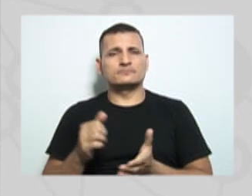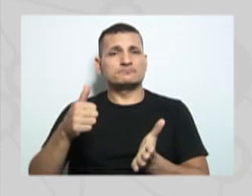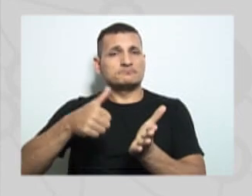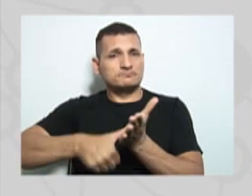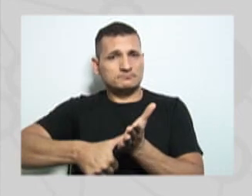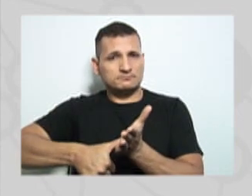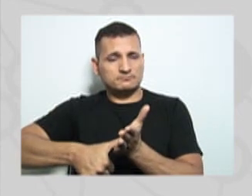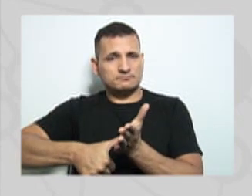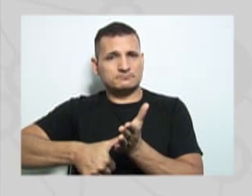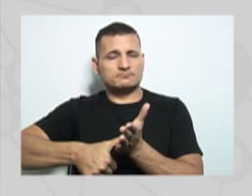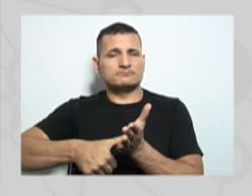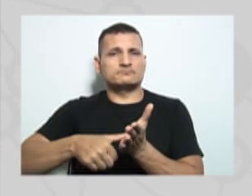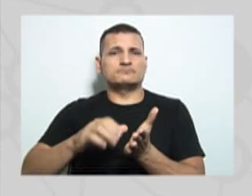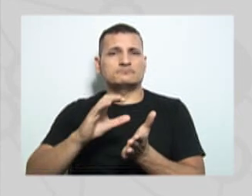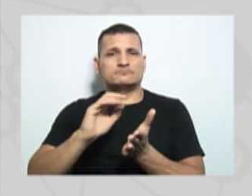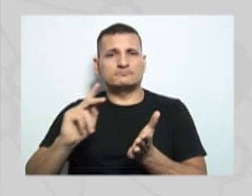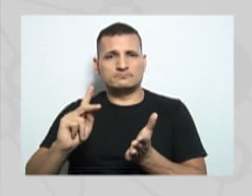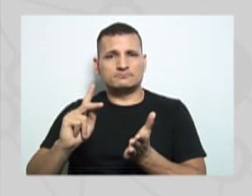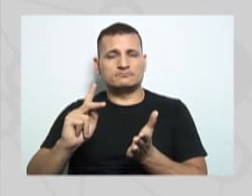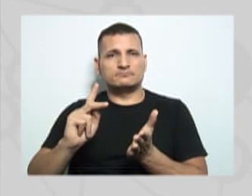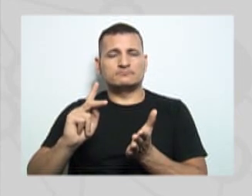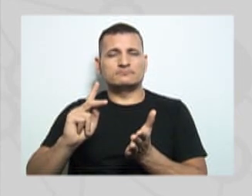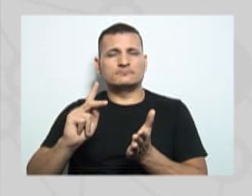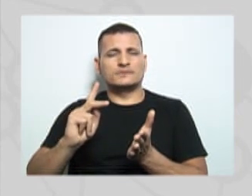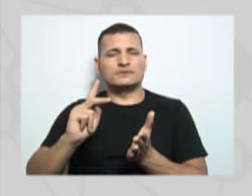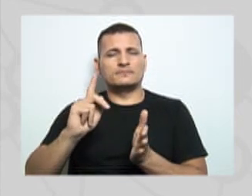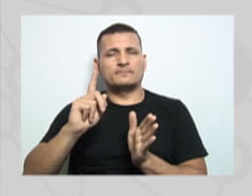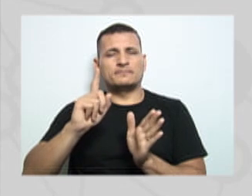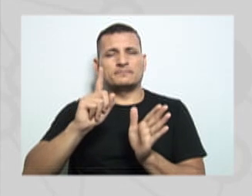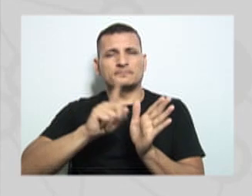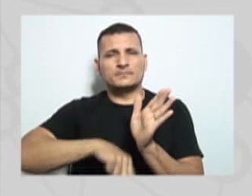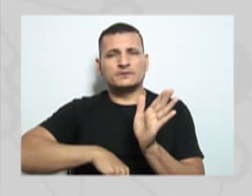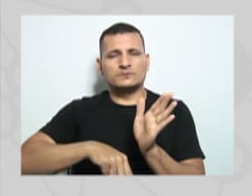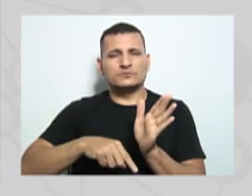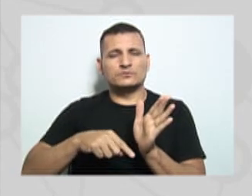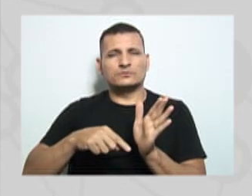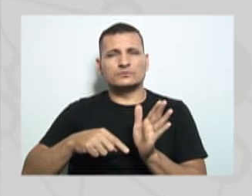cooperativos, menos custos e despesas conforme a